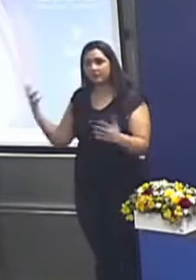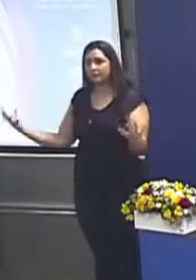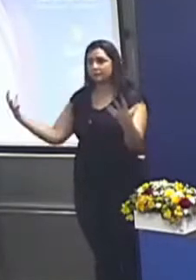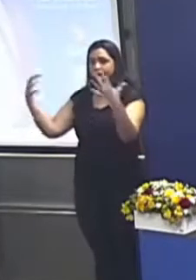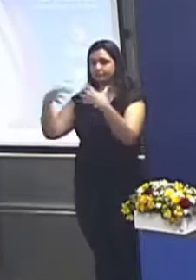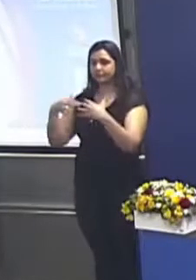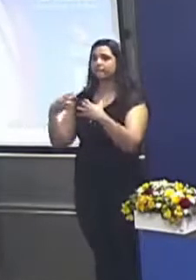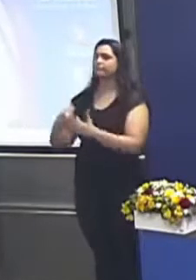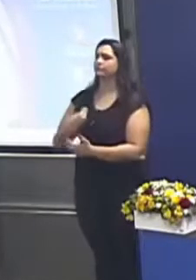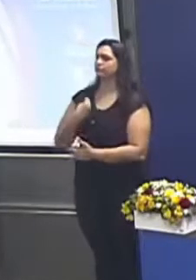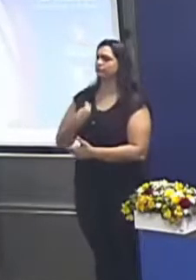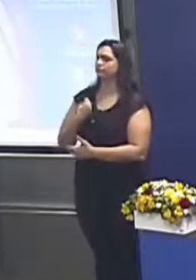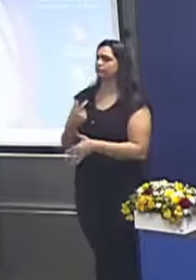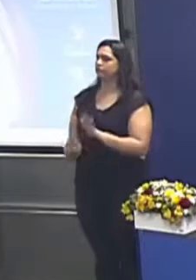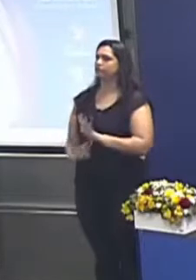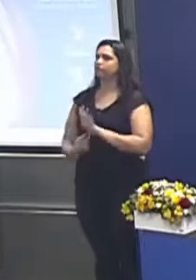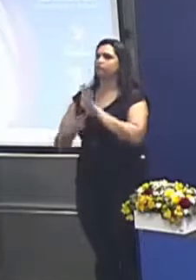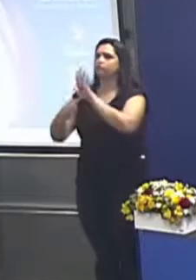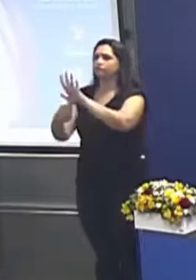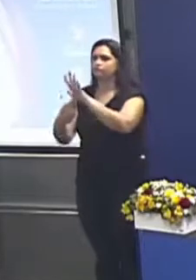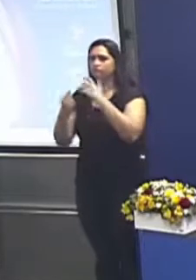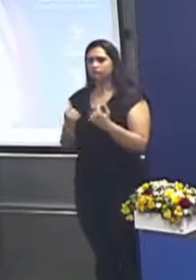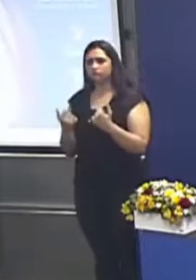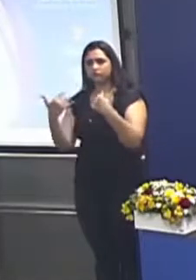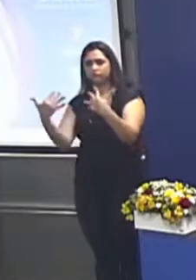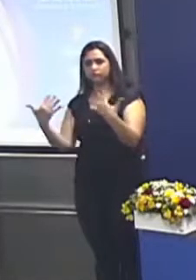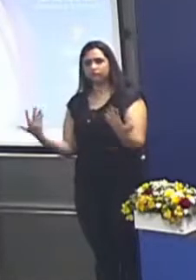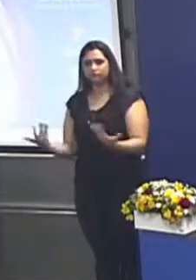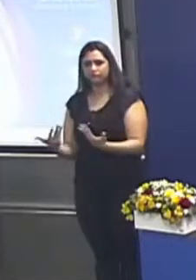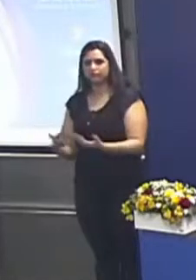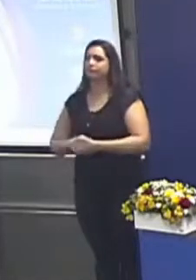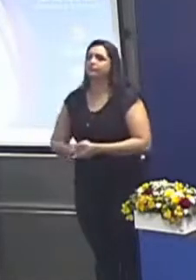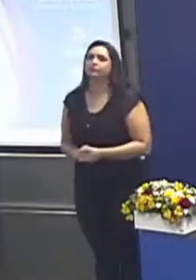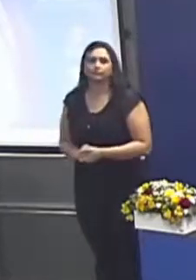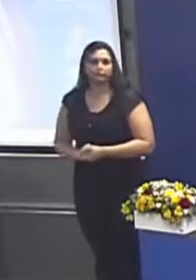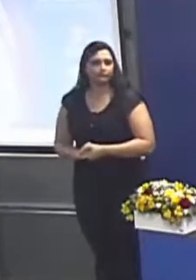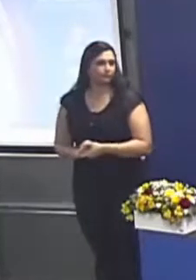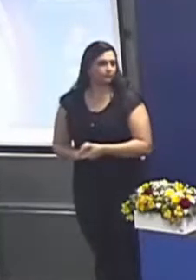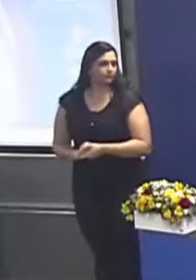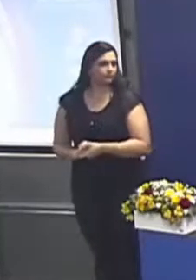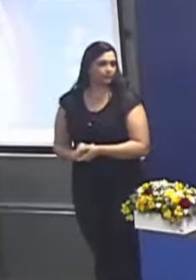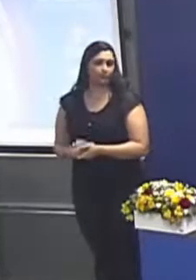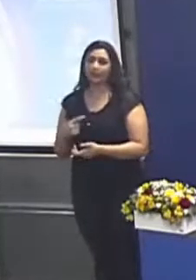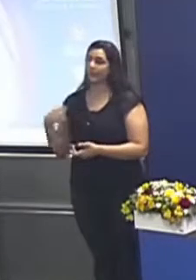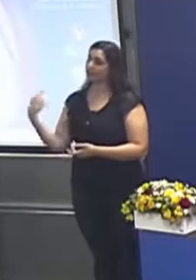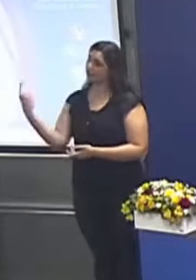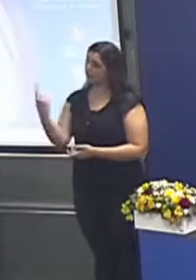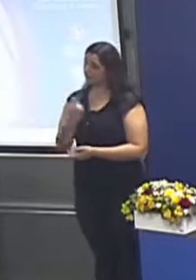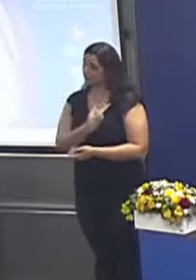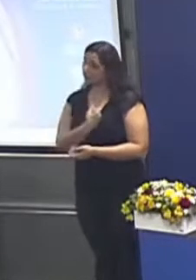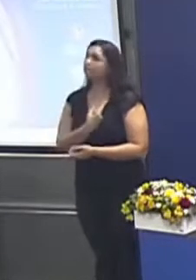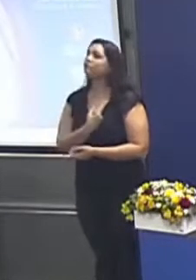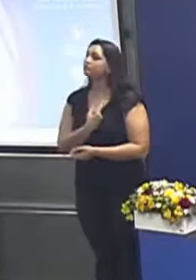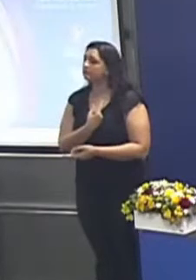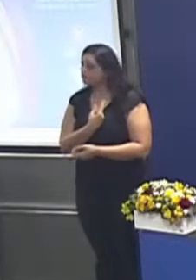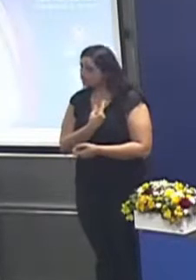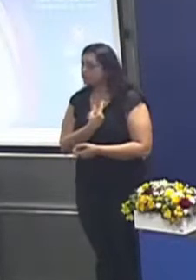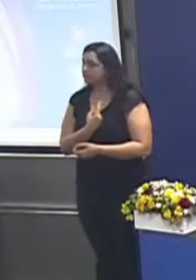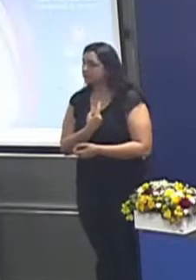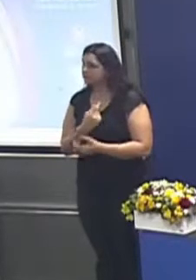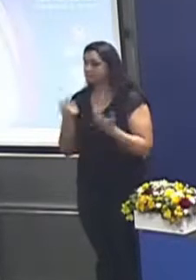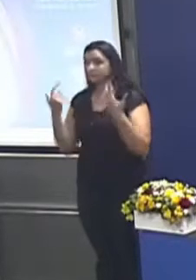se fazer presente nesse ato solene. Dizer que a gente aqui faz